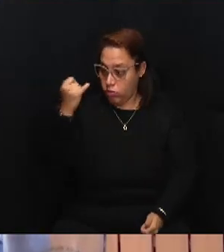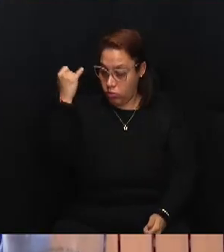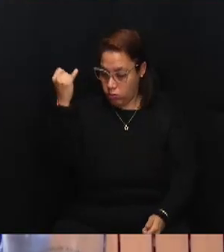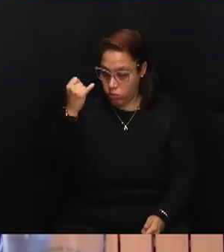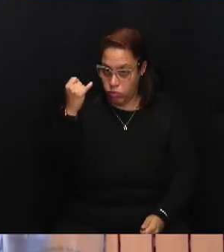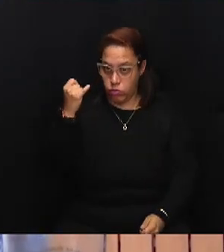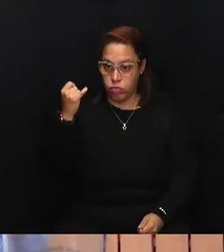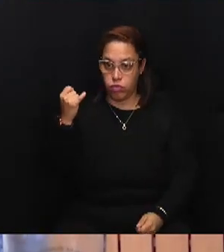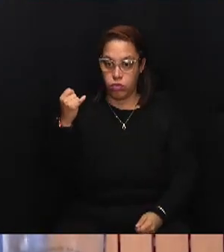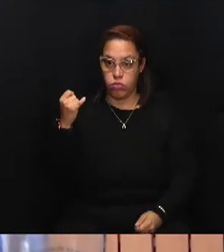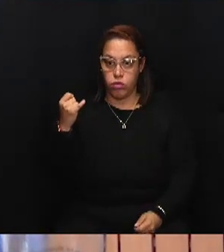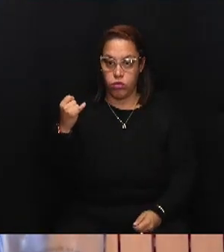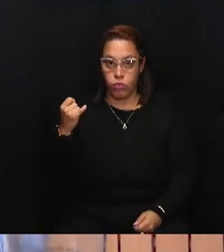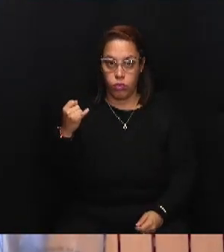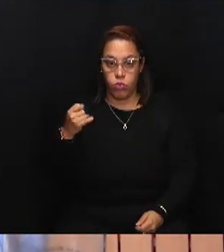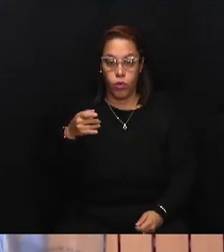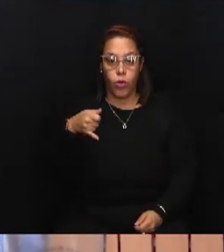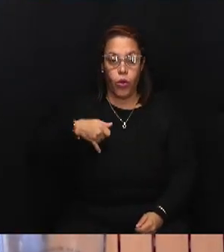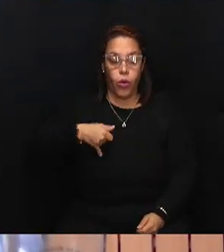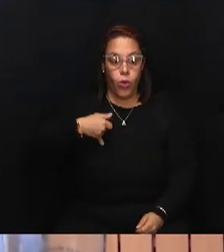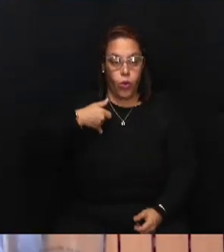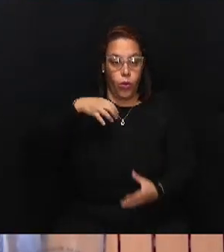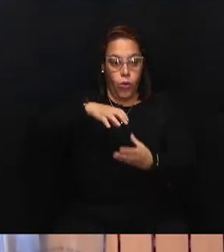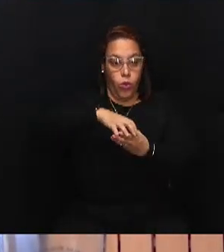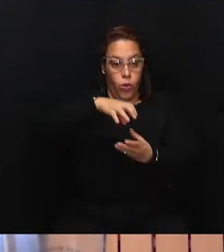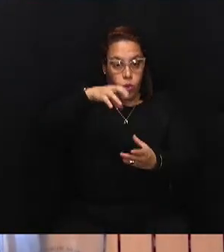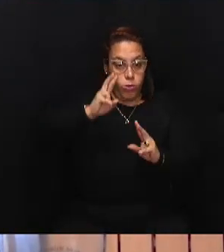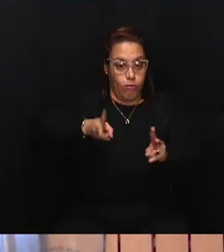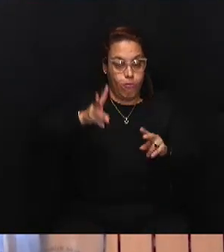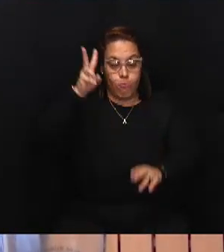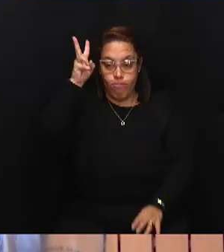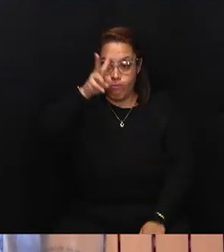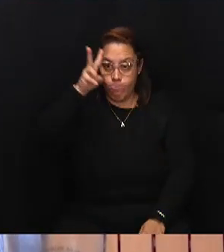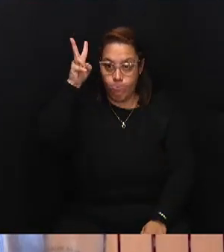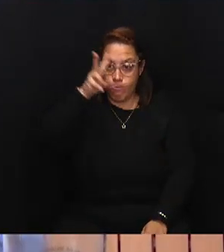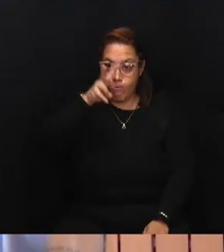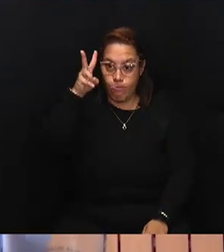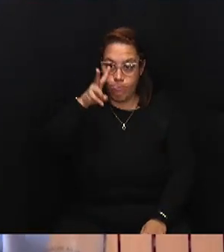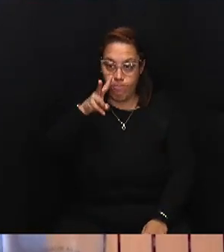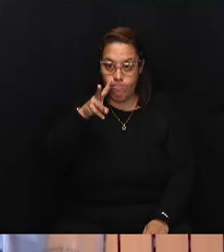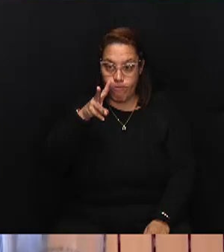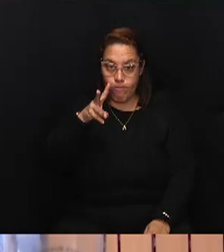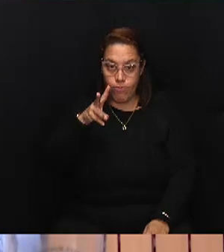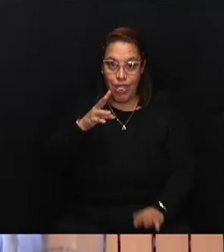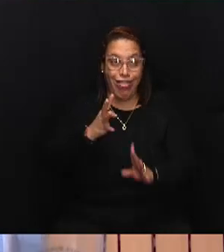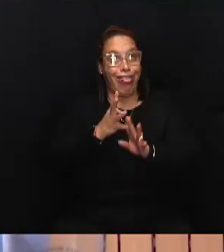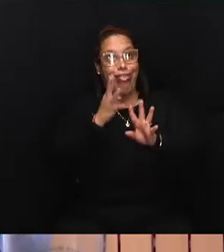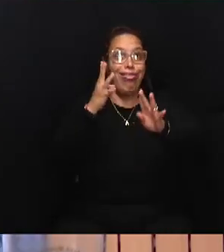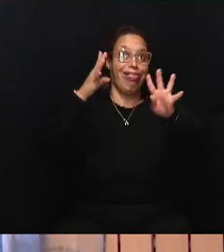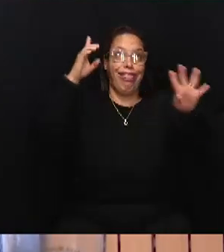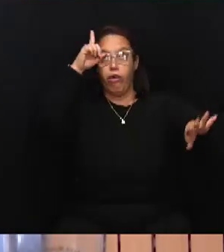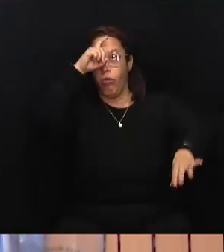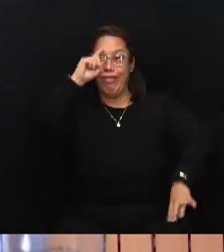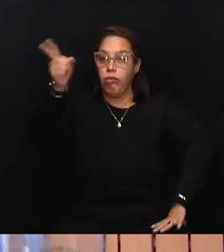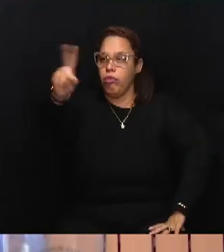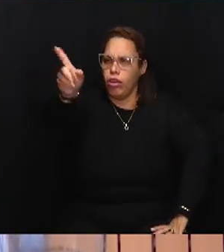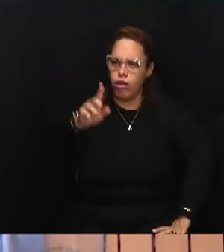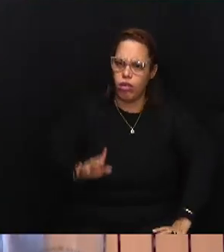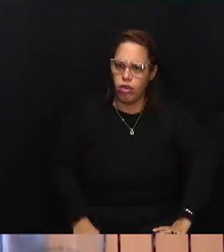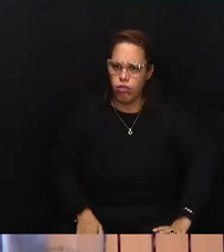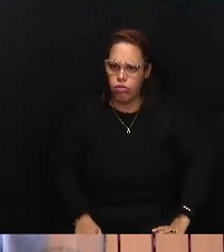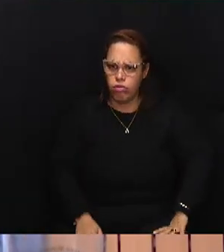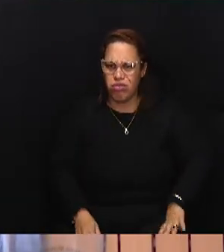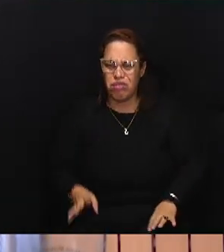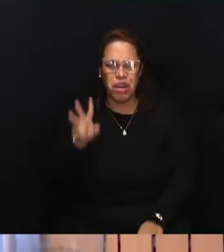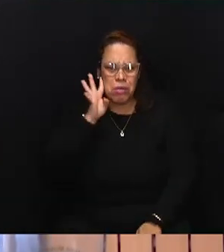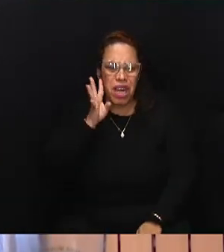que o idoso sempre seja lembrado. Não ser lembrado em fila de hospital. Ah, não. Não, ser lembrado em